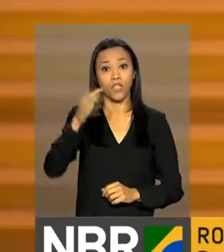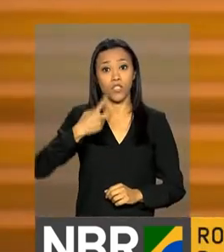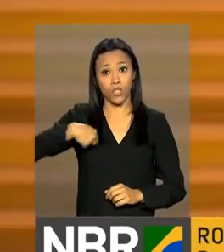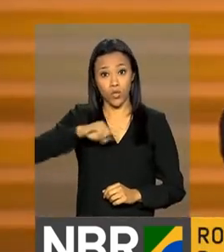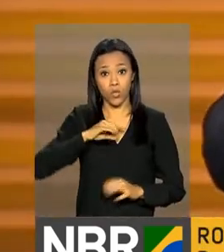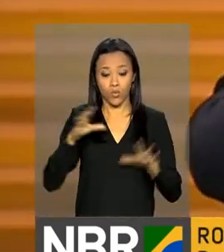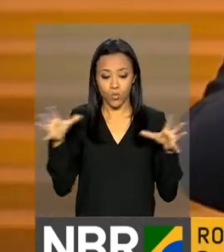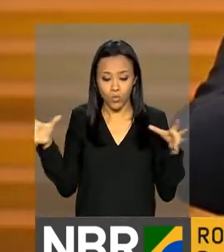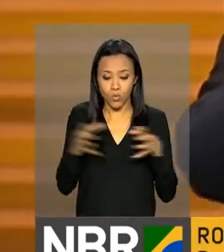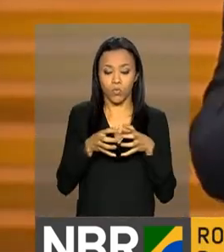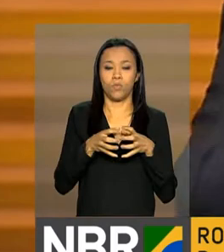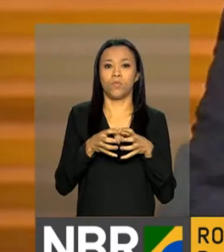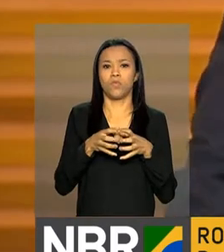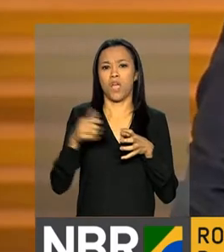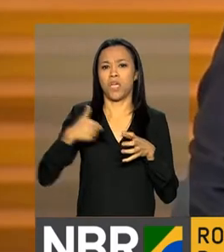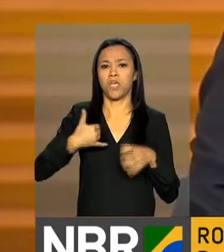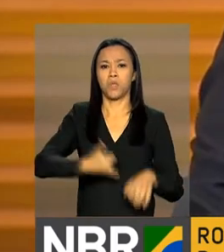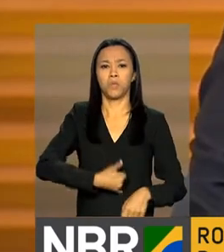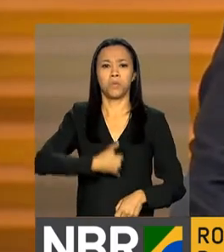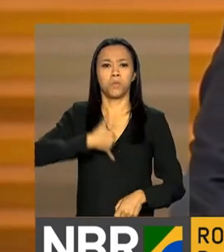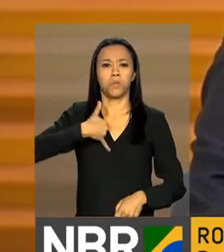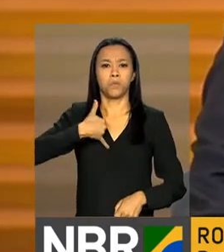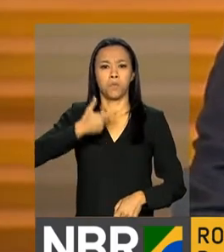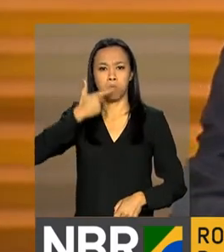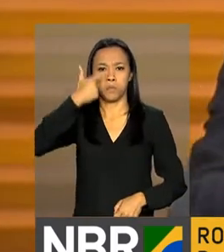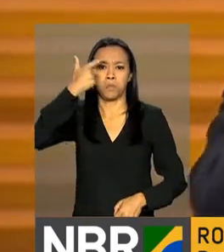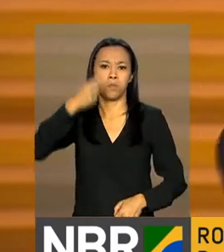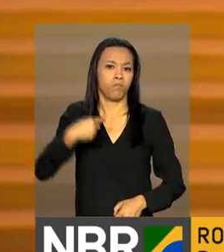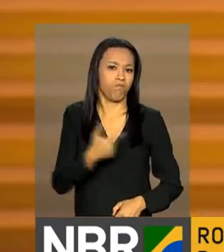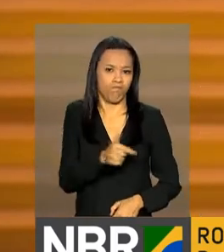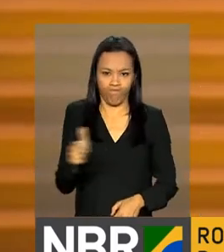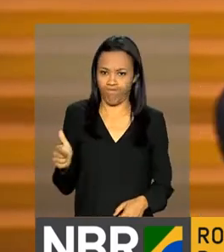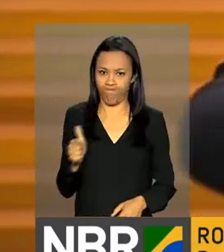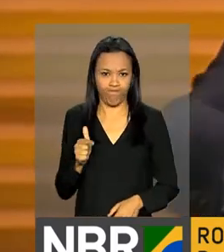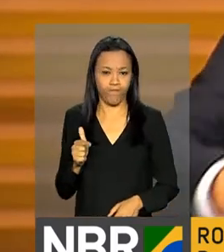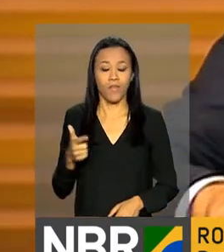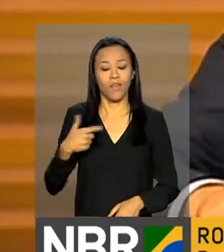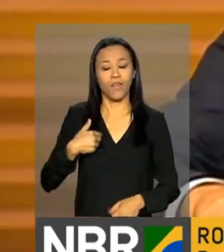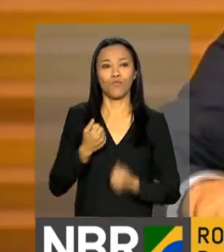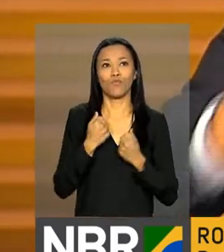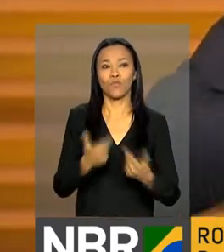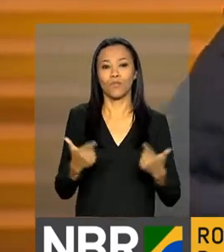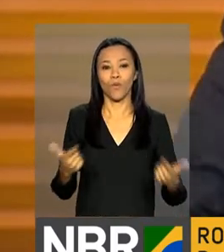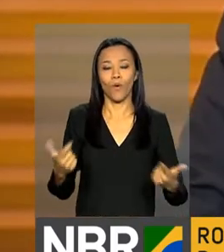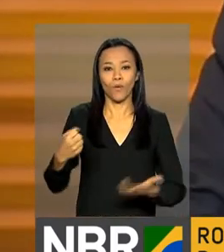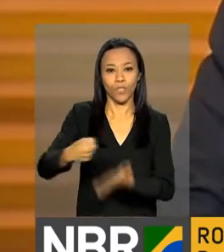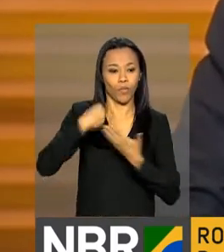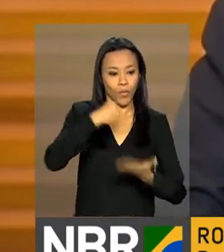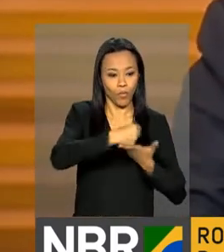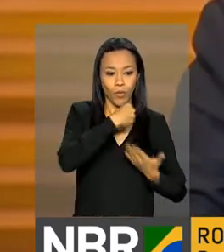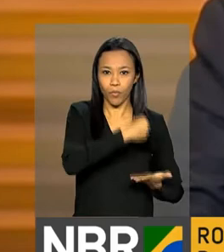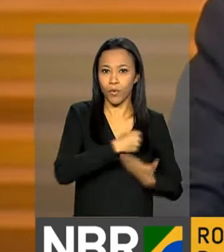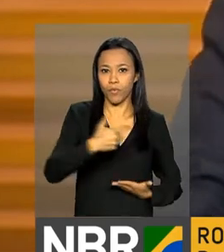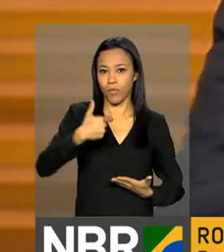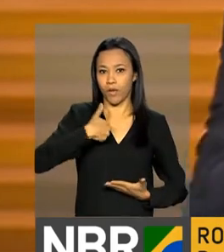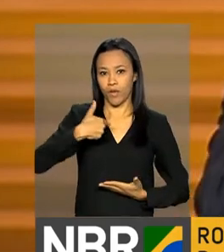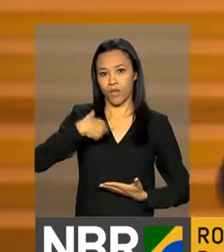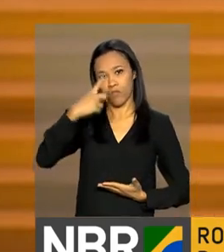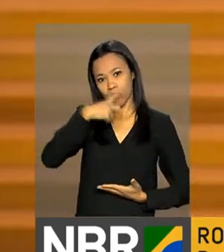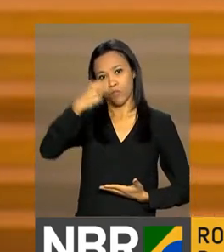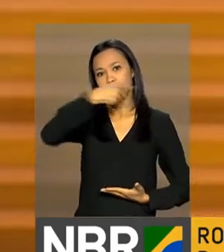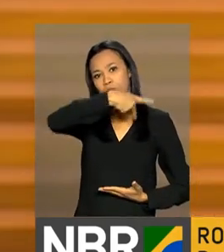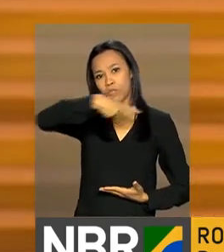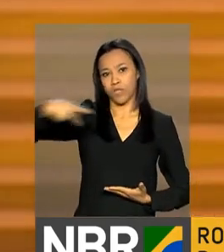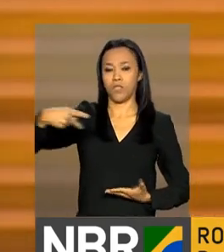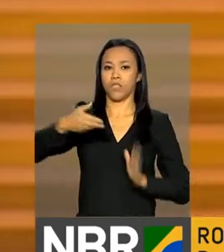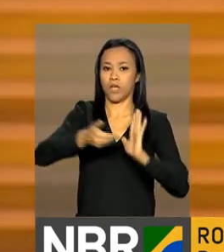aqui não tem vaidade. Eu tive a sorte de ter o apoio da maioria dos que estão aqui para ser presidente da Câmara. Mas, geralmente,